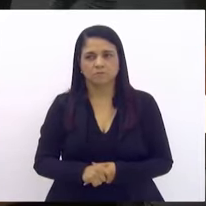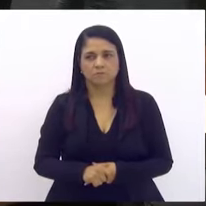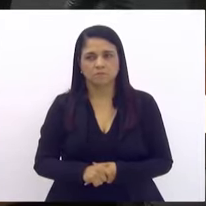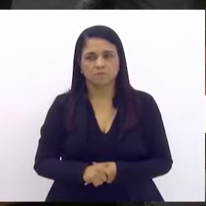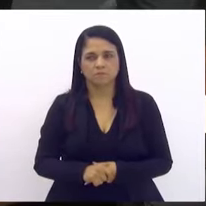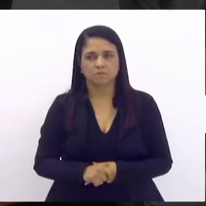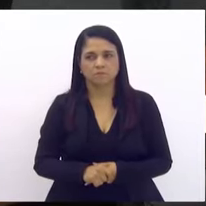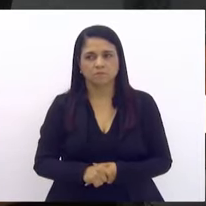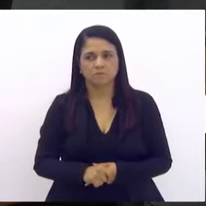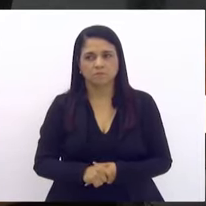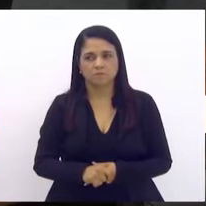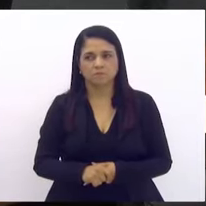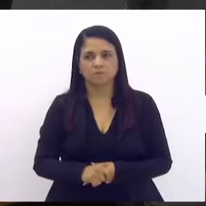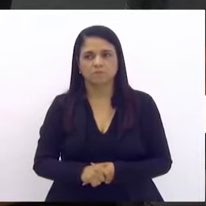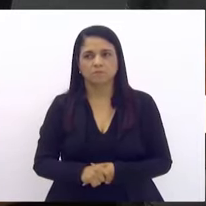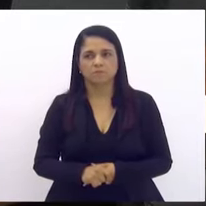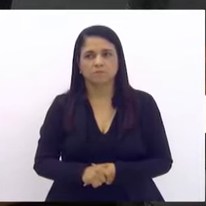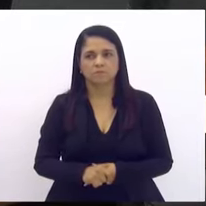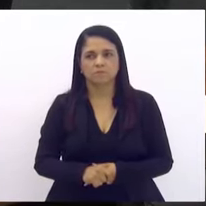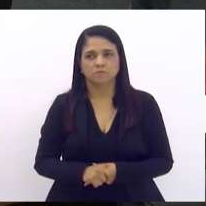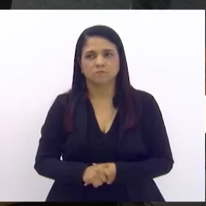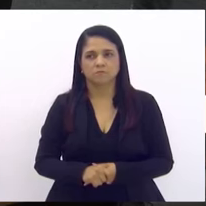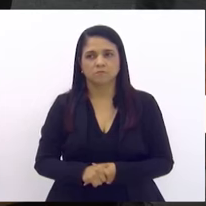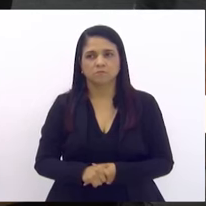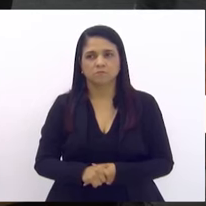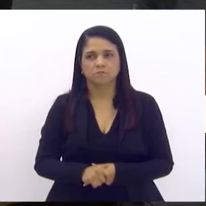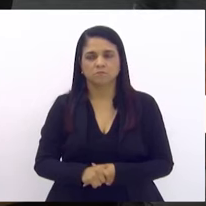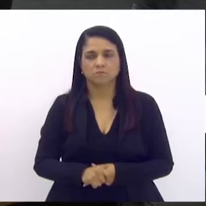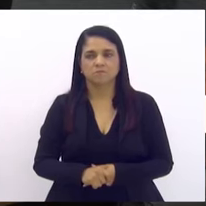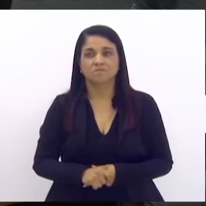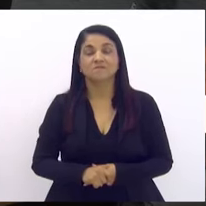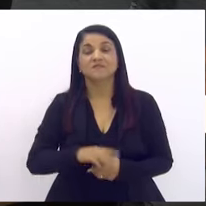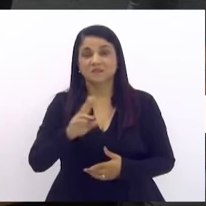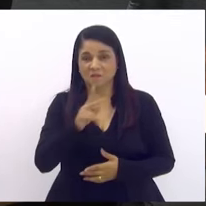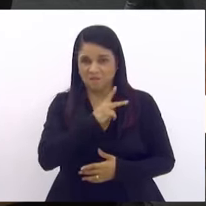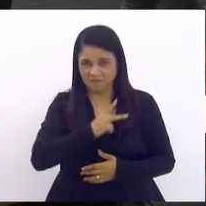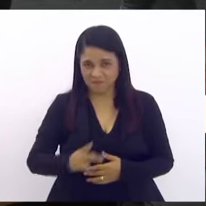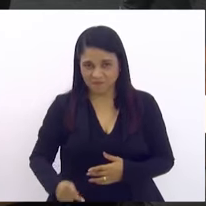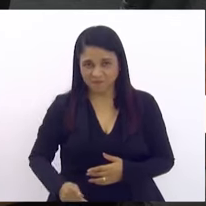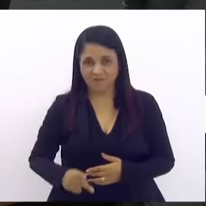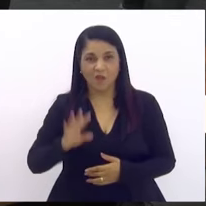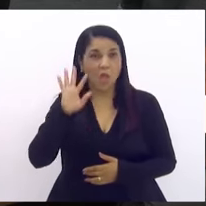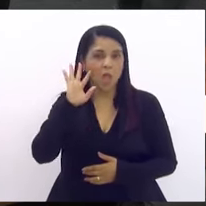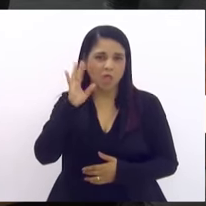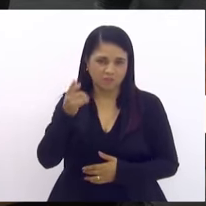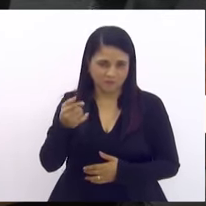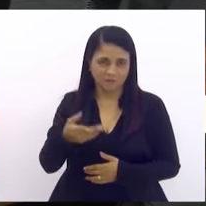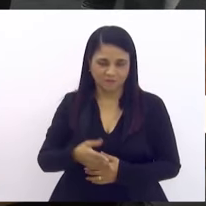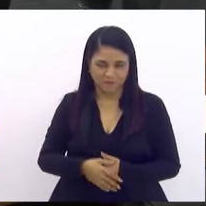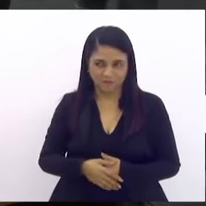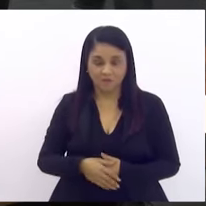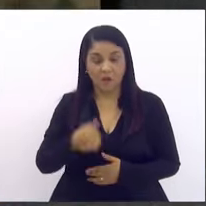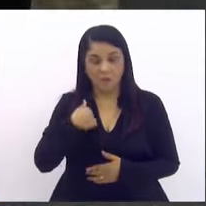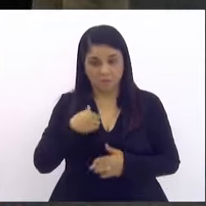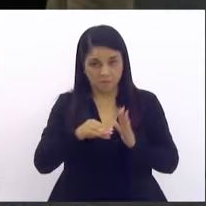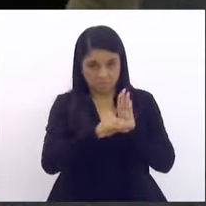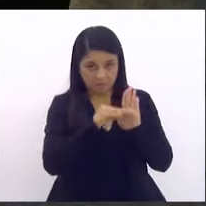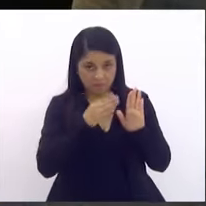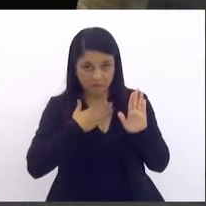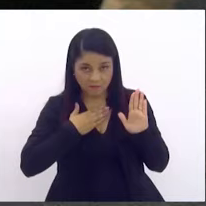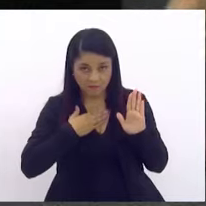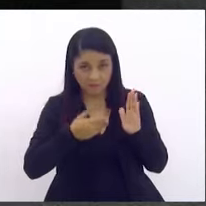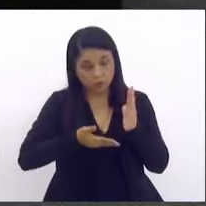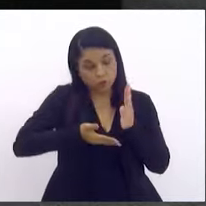Paul e des respeito com espanhol a gente tá no Mercosul né senhora Presidente tá resolvido Presidente quanto a minha emenda eu